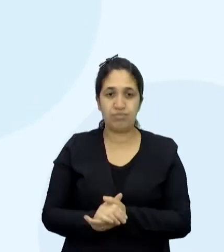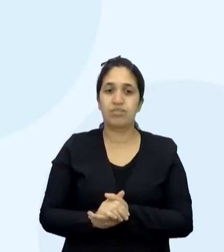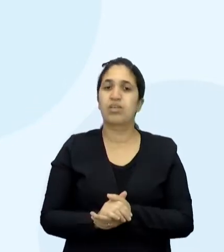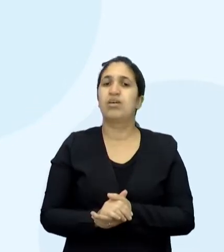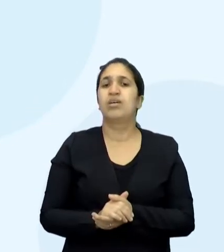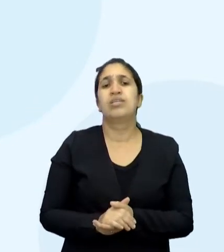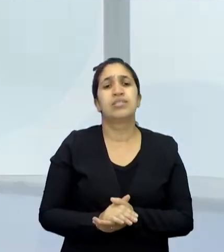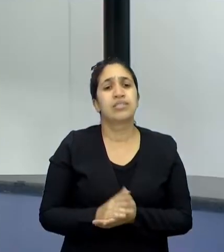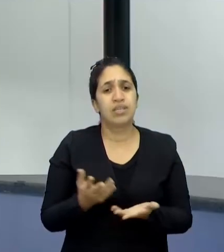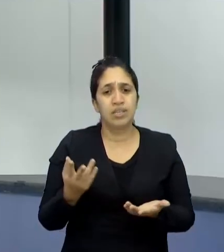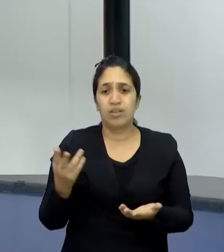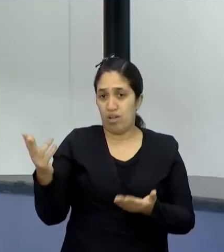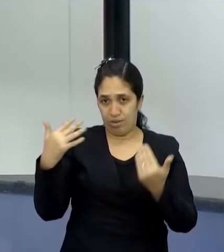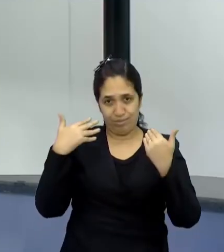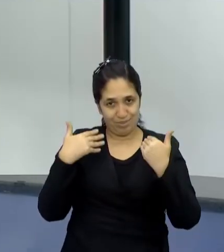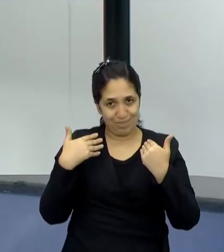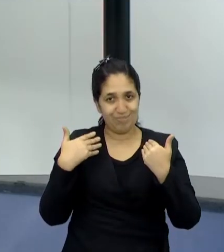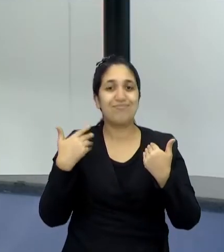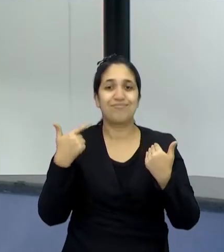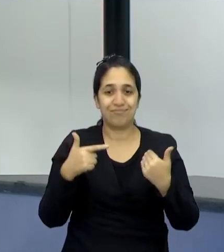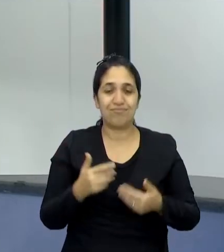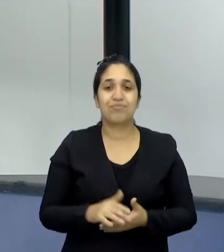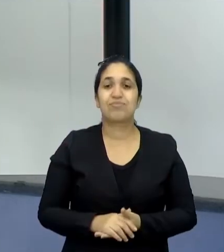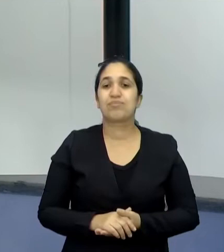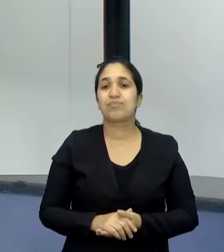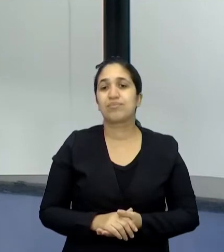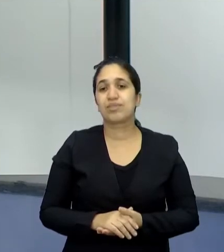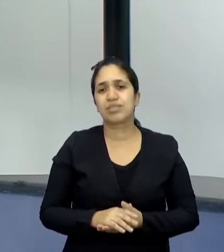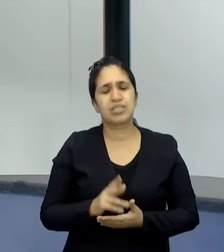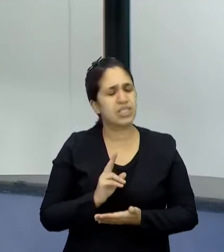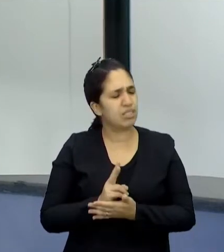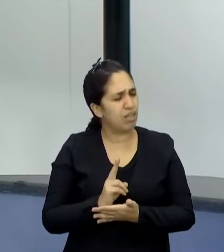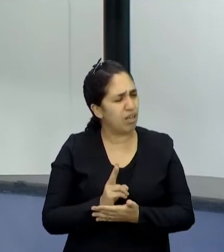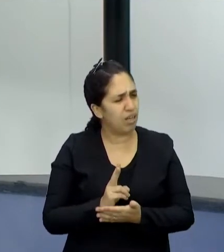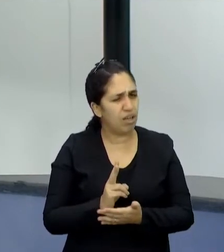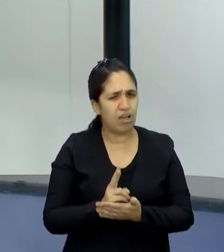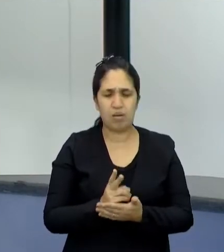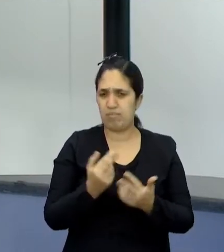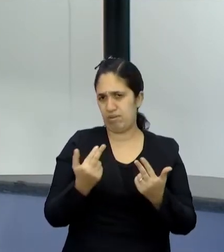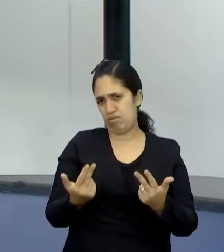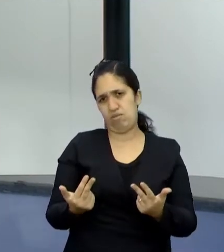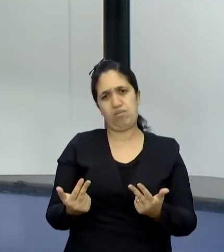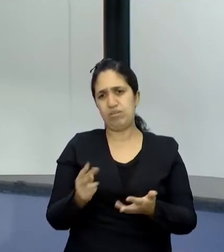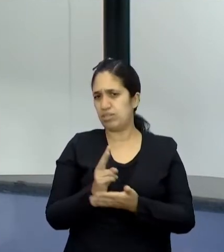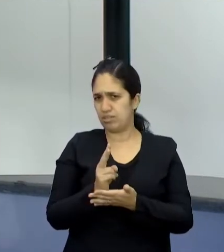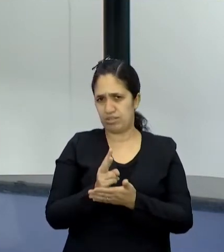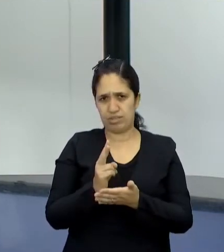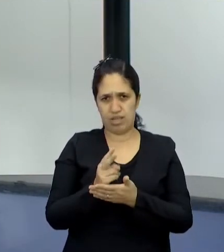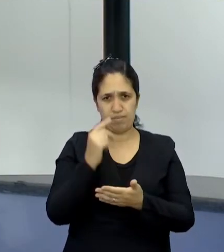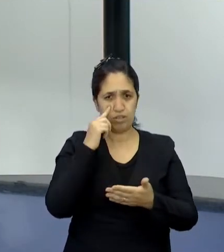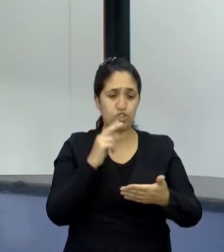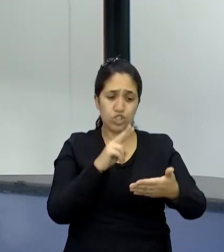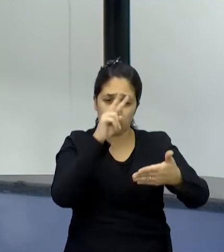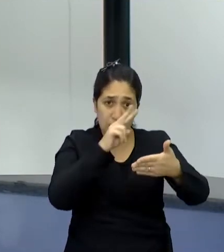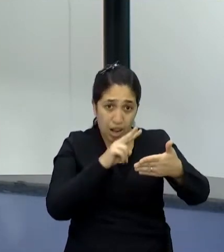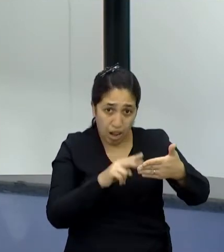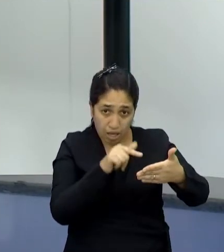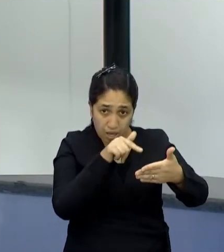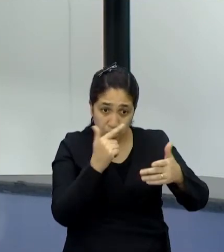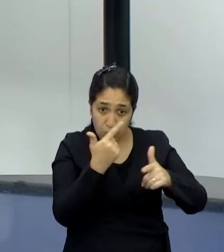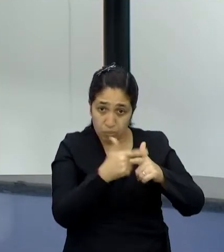mesmo processo, olha aqui para mim na câmera 1, ó. É sempre a mesma coisa que a gente fez nas outras coisas. A gente lê uma situação, um